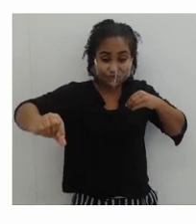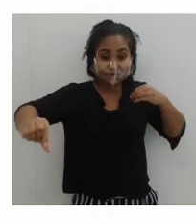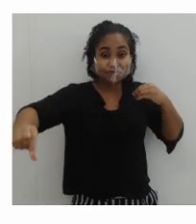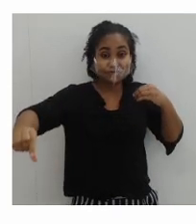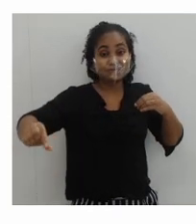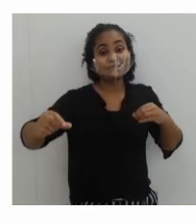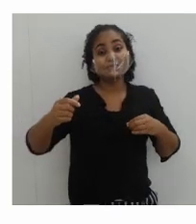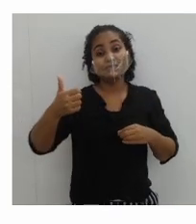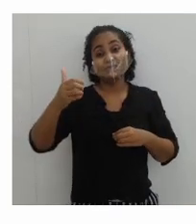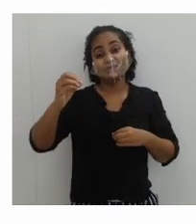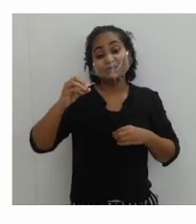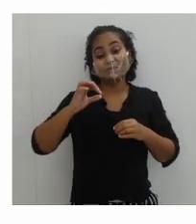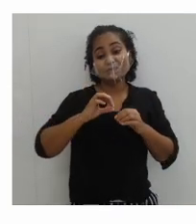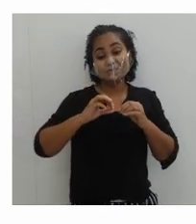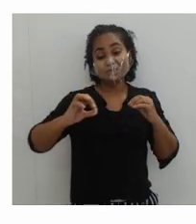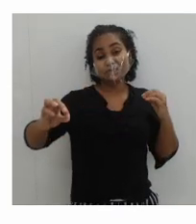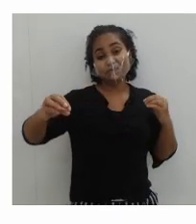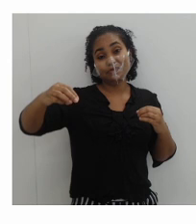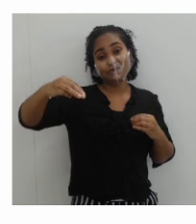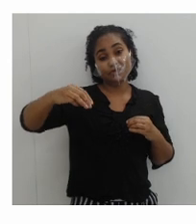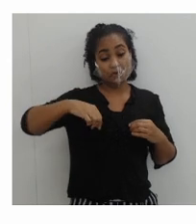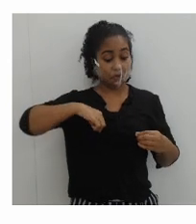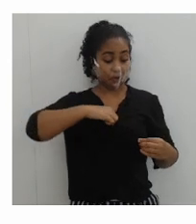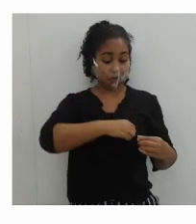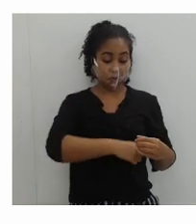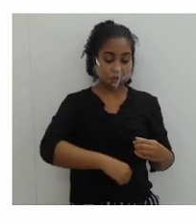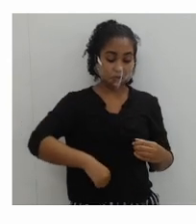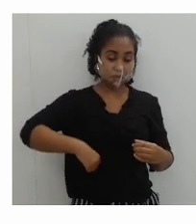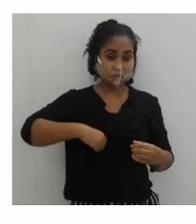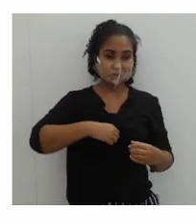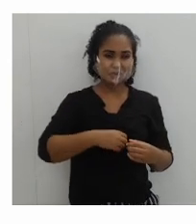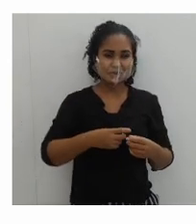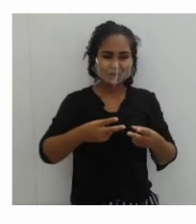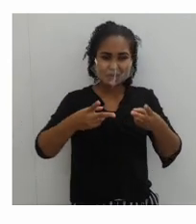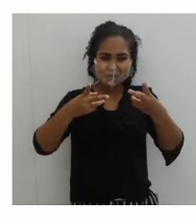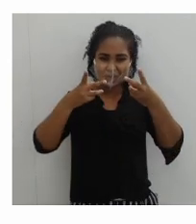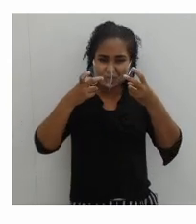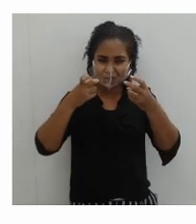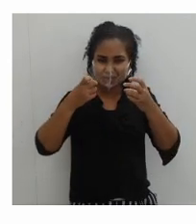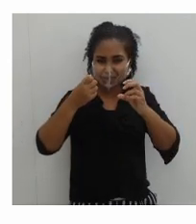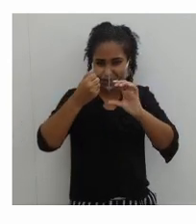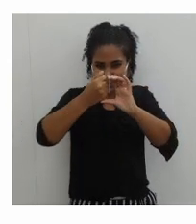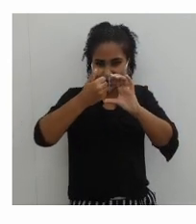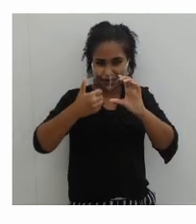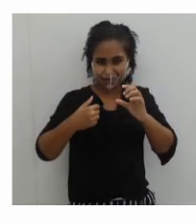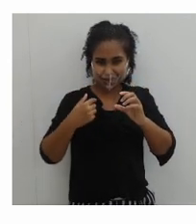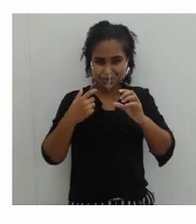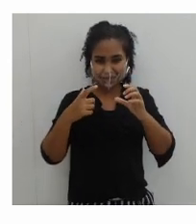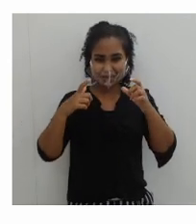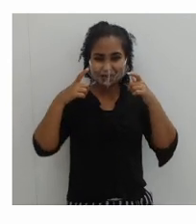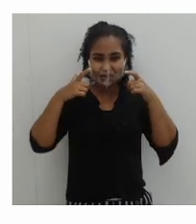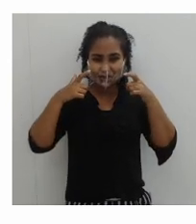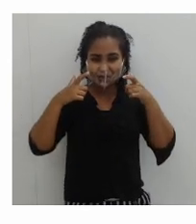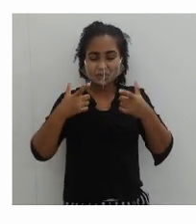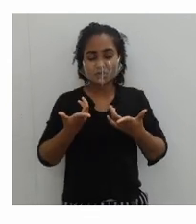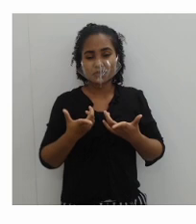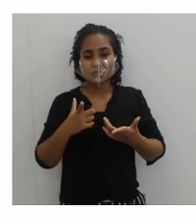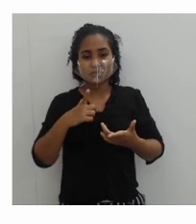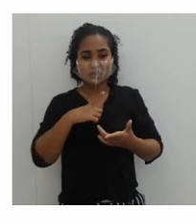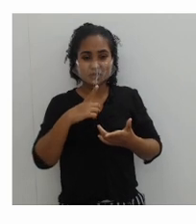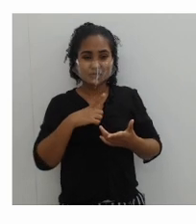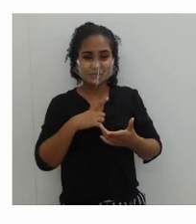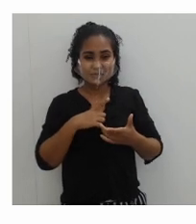A tênia, ela pode crescer demais, tá? Olha a estrutura da cabeça dela. Então, além dela ter